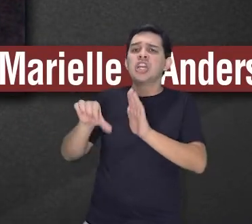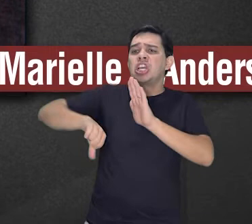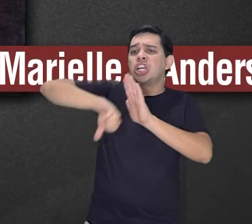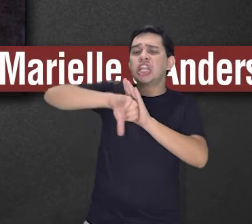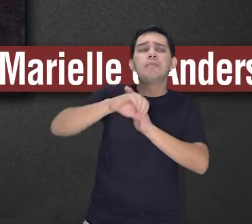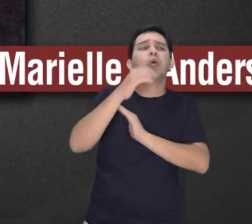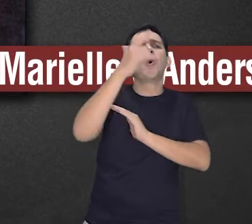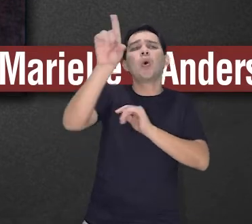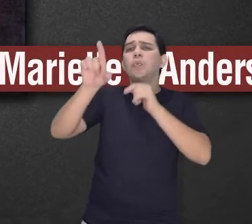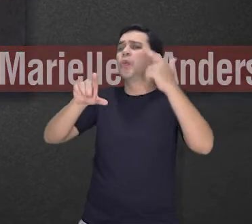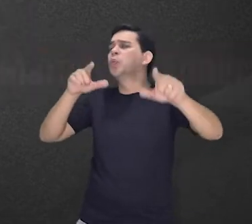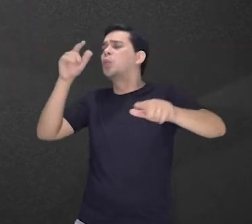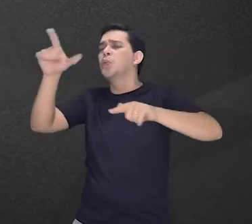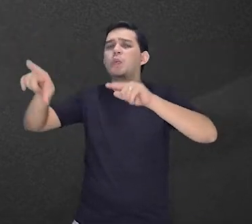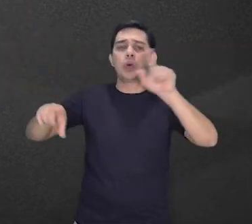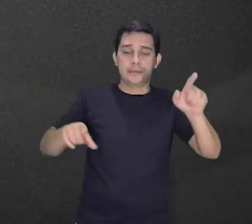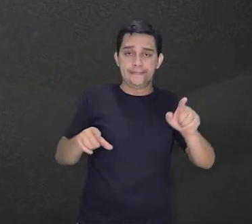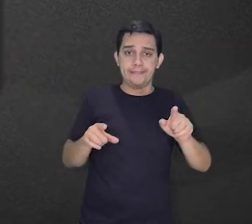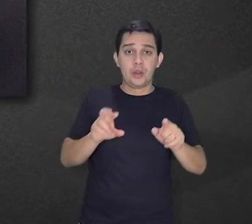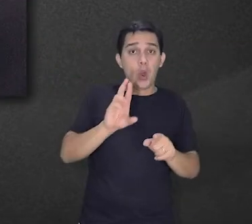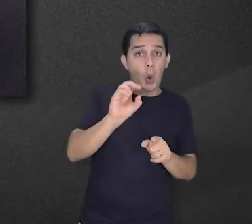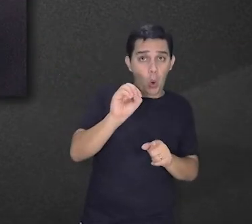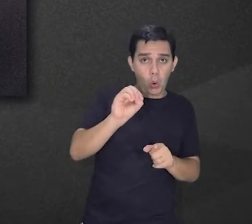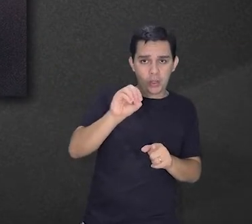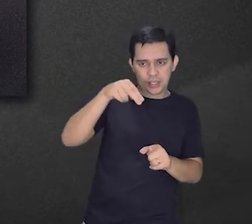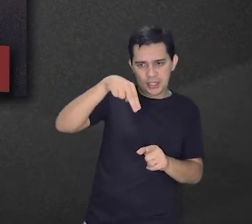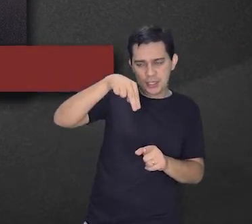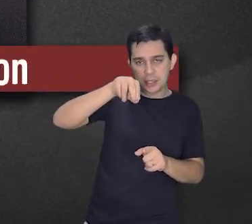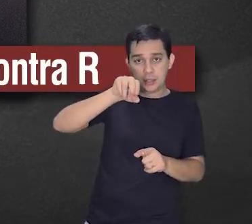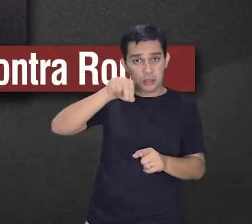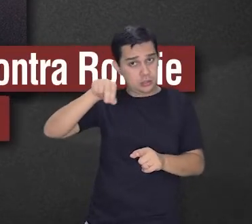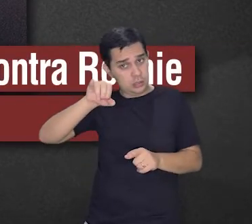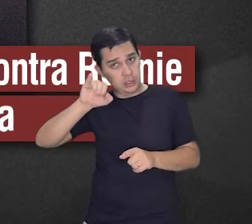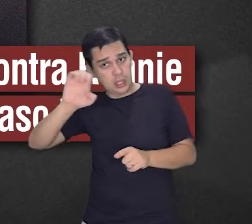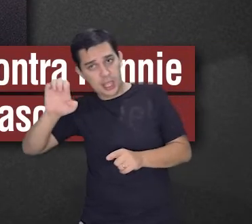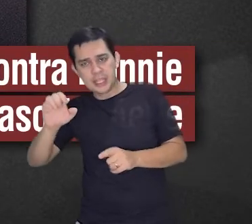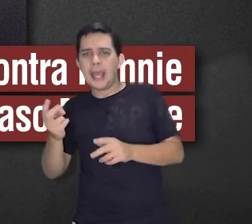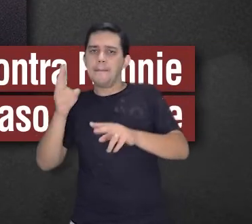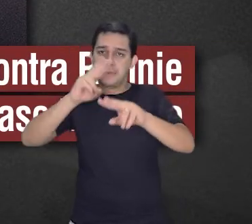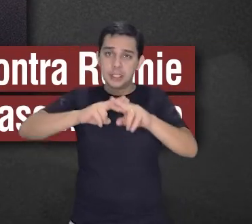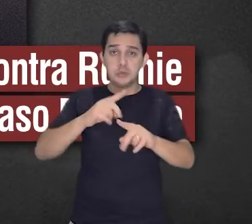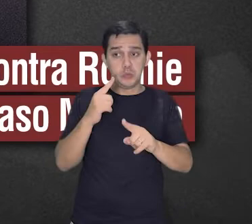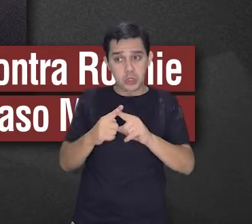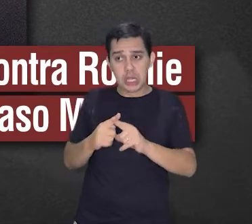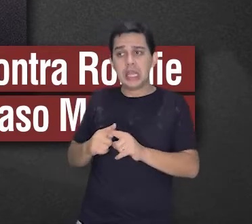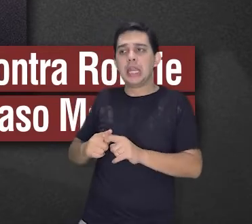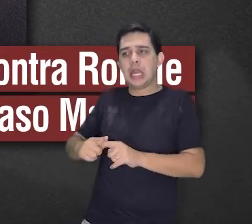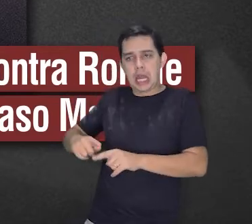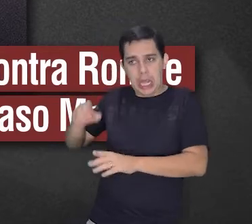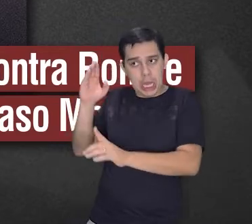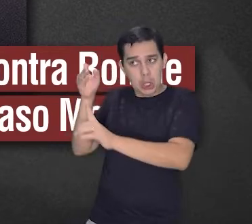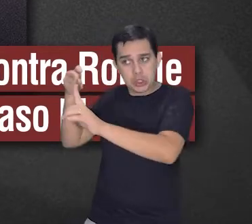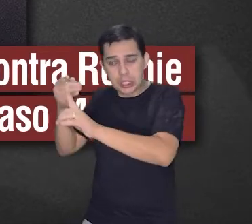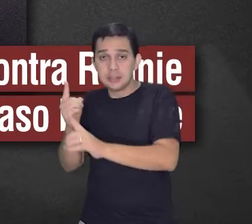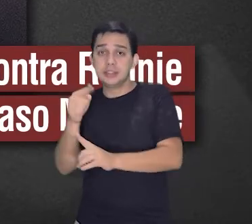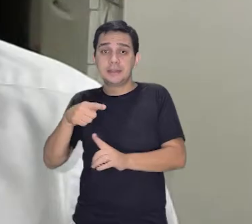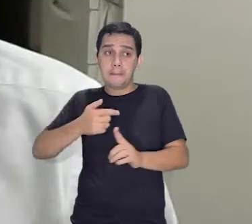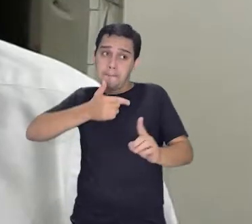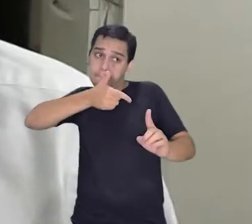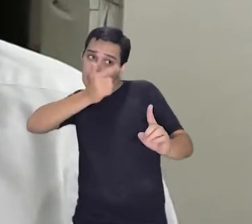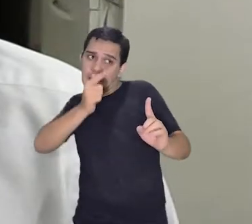investigações. Recentemente, Rony Lessa se encontrava preso também pelo homicídio de Marielle Franco e Anderson Gomes, mas a esposa